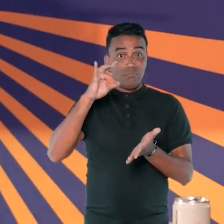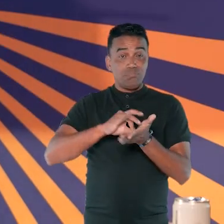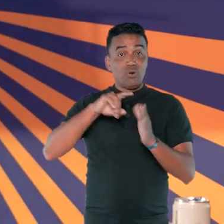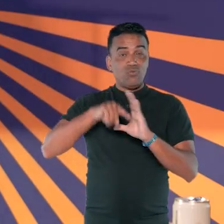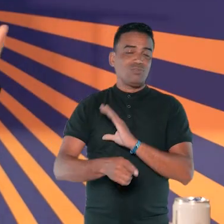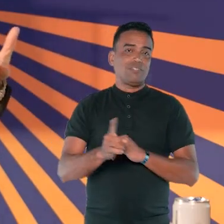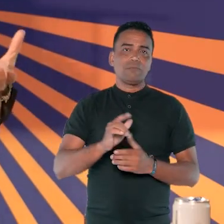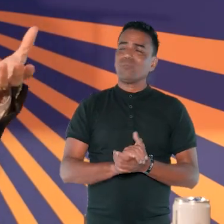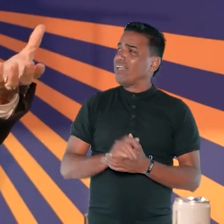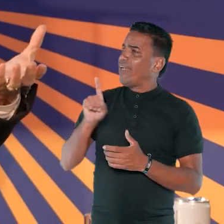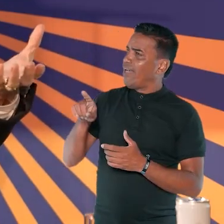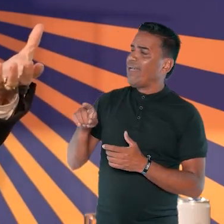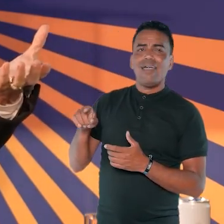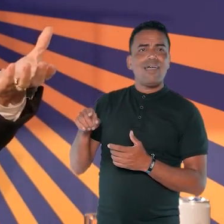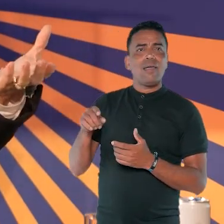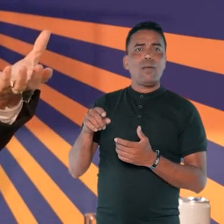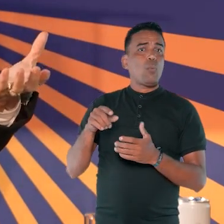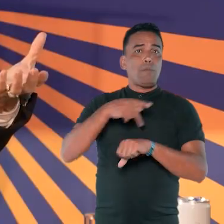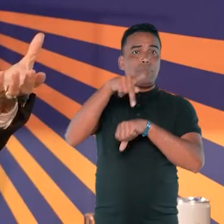isso, né? Que fazer um país bloqueado.